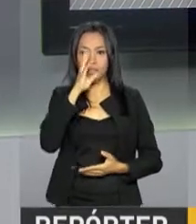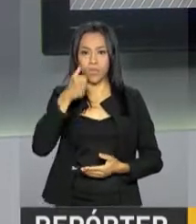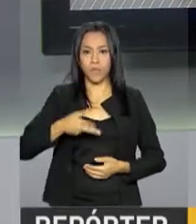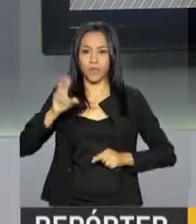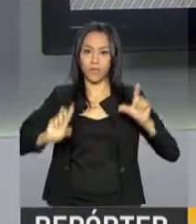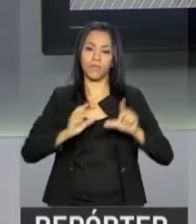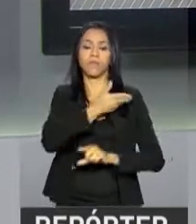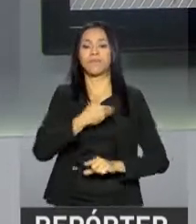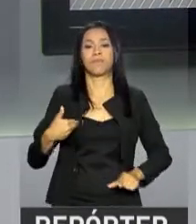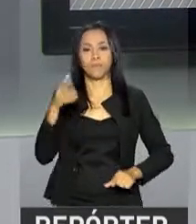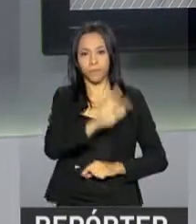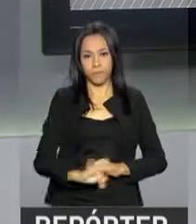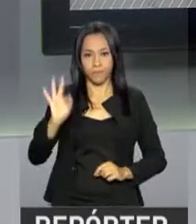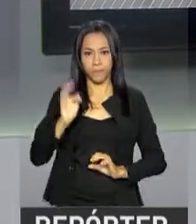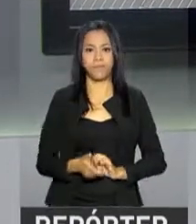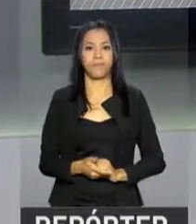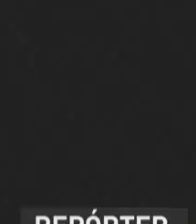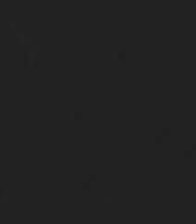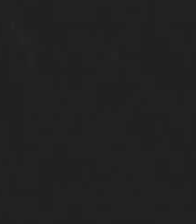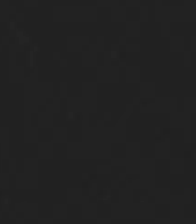na nbr a tv do governo federal